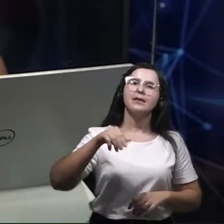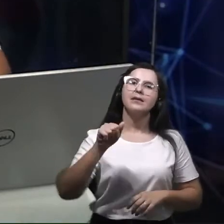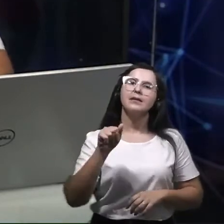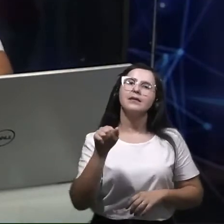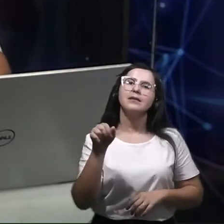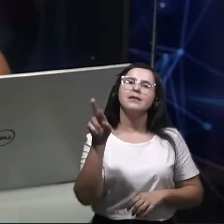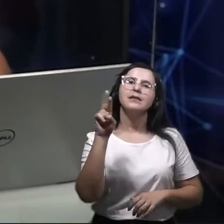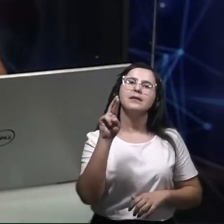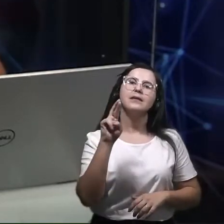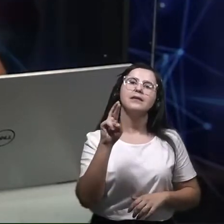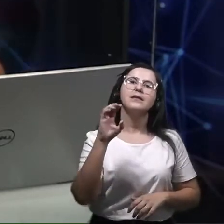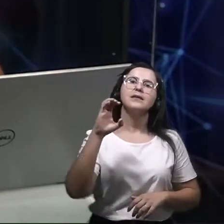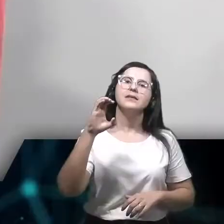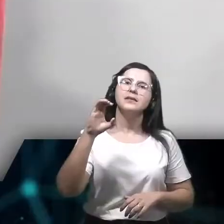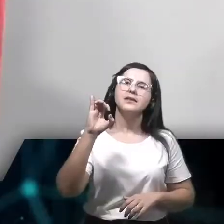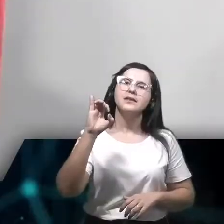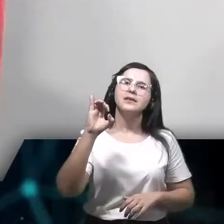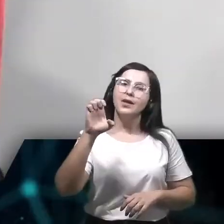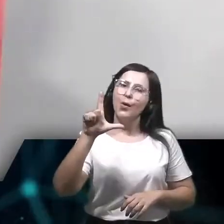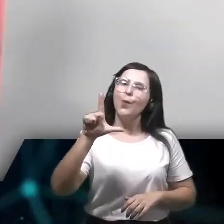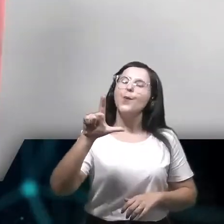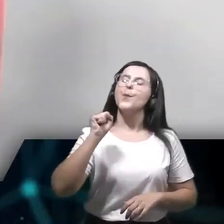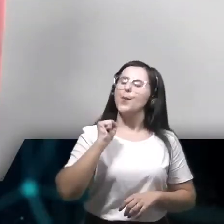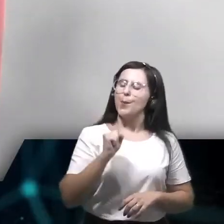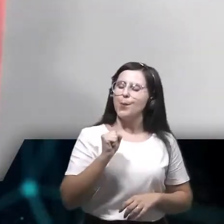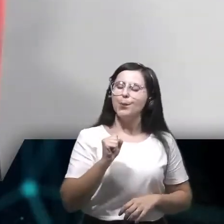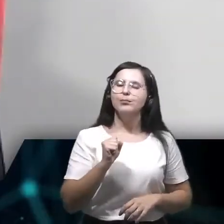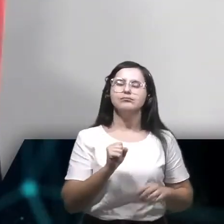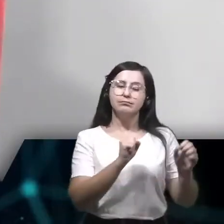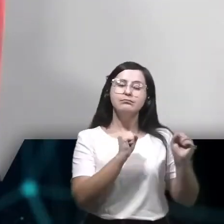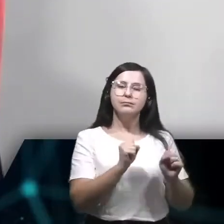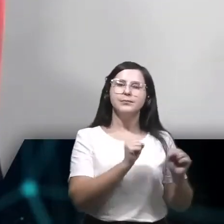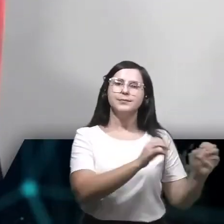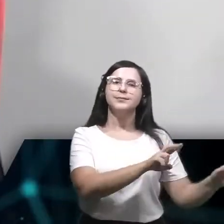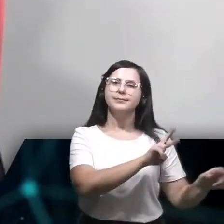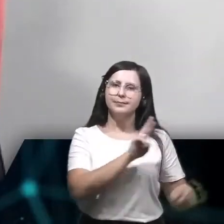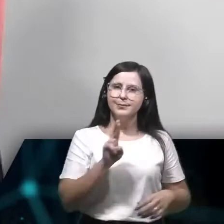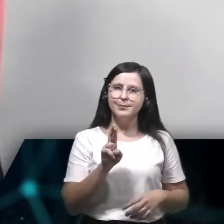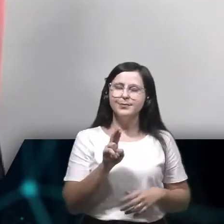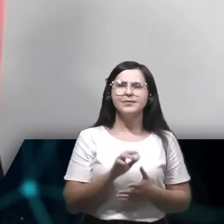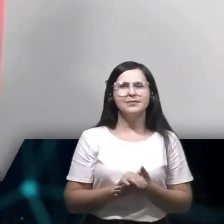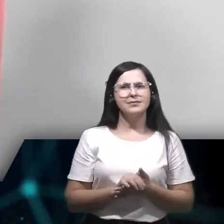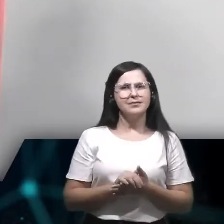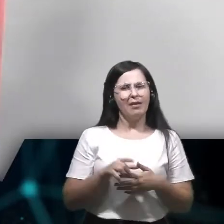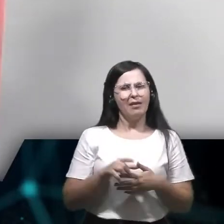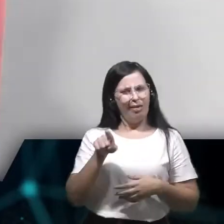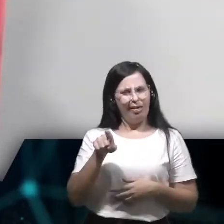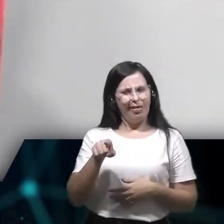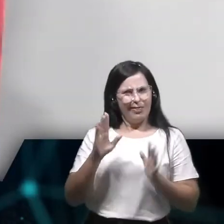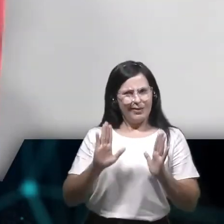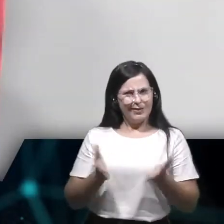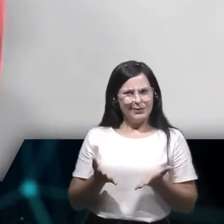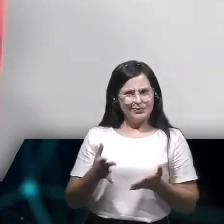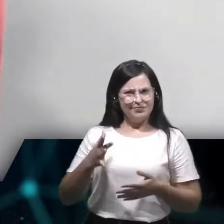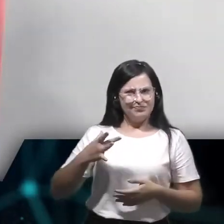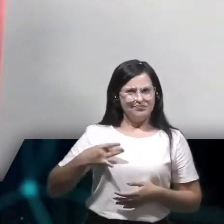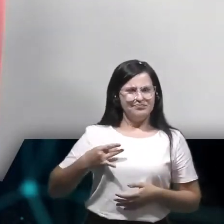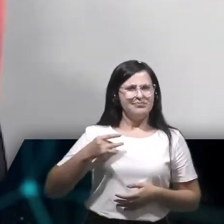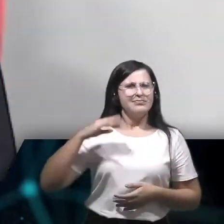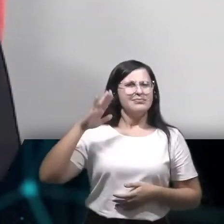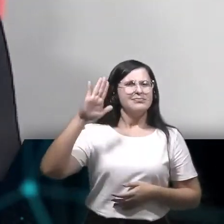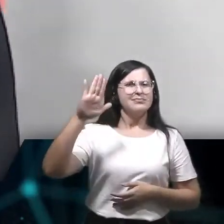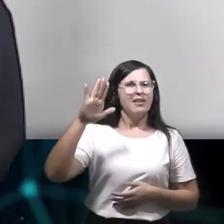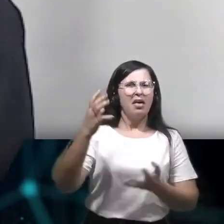de 1 minuto para a réplica. Bem, como vocês puderam ver, né, ele hoje é candidato, né, o Josivaldo,